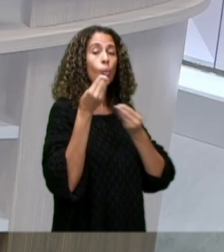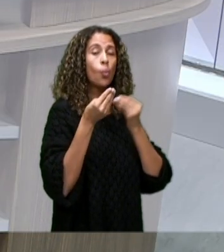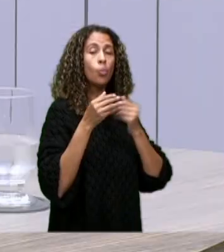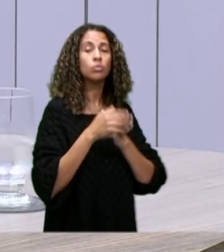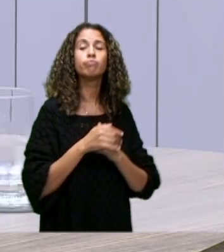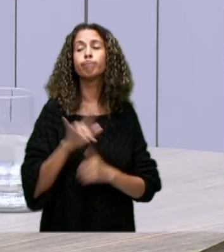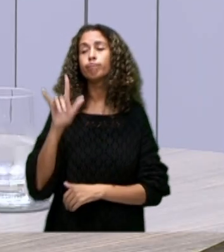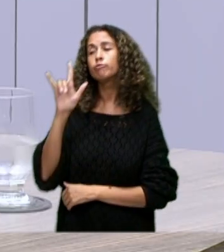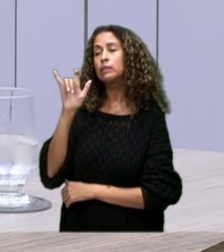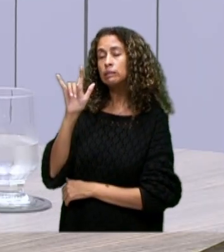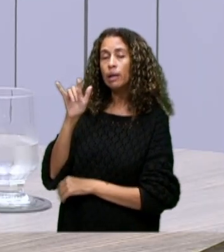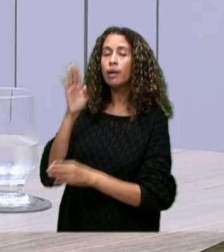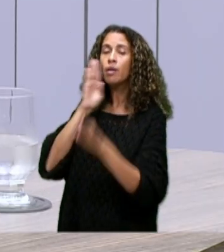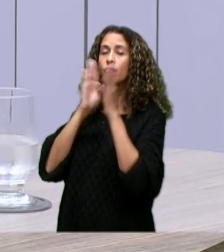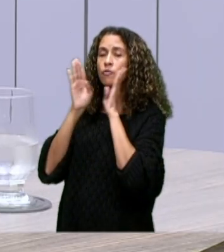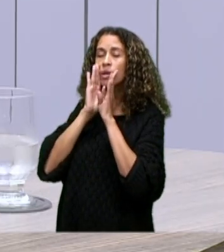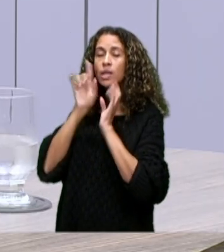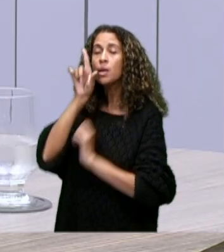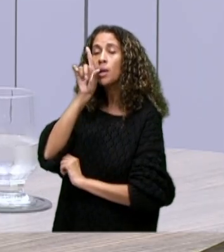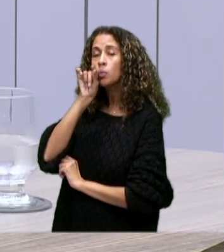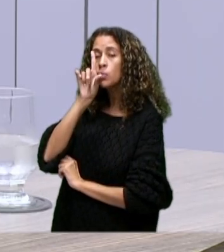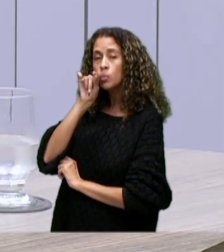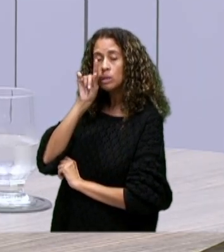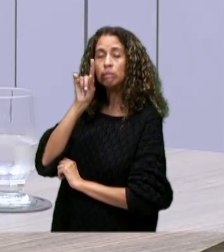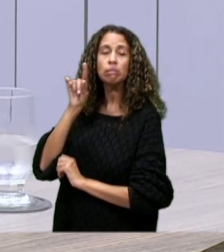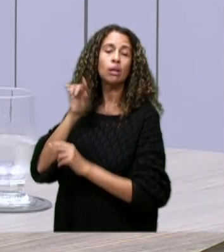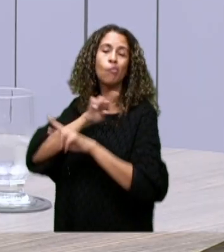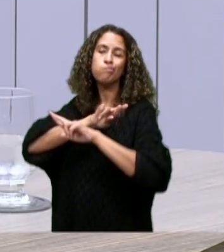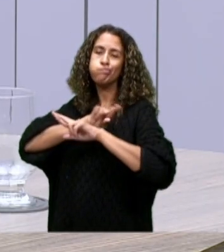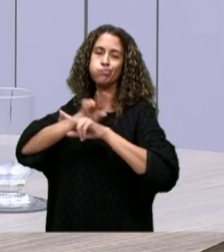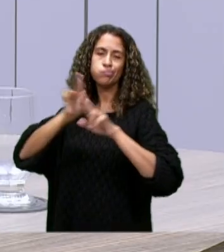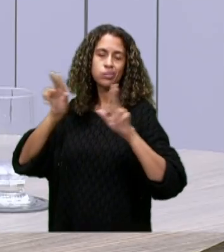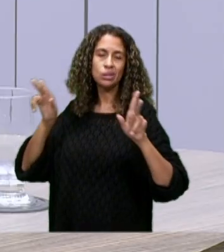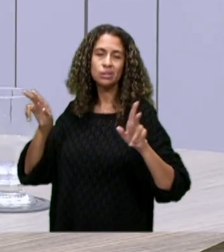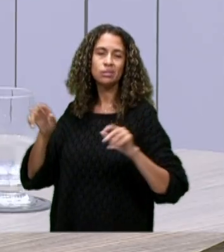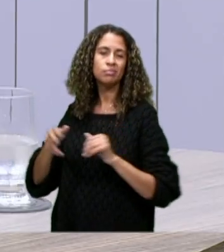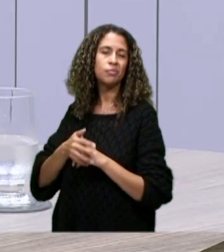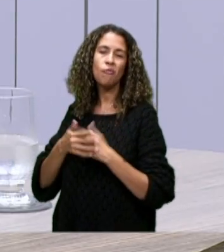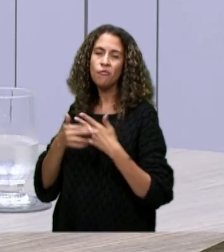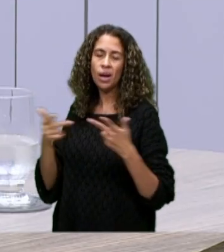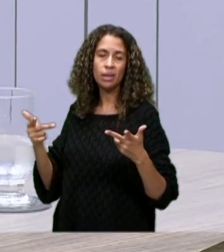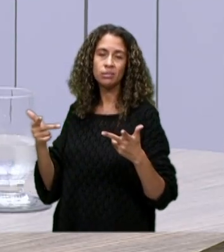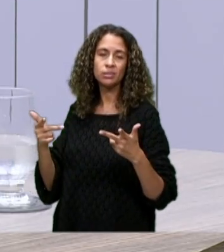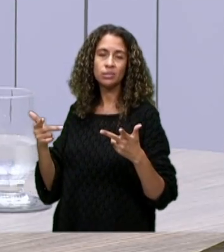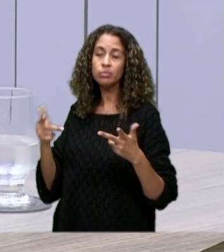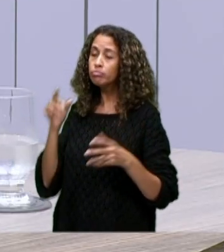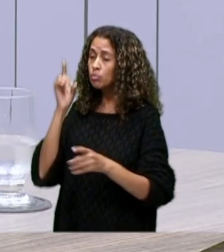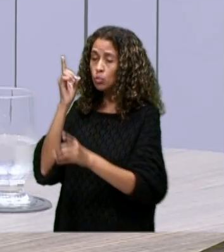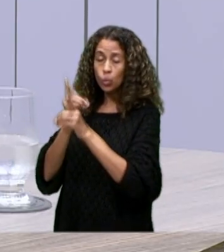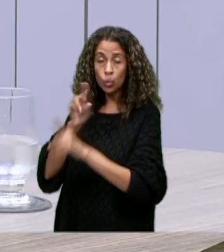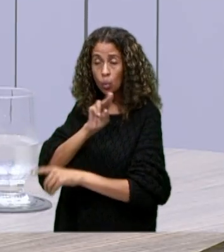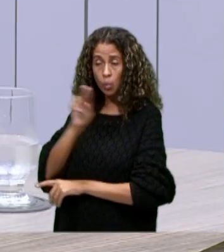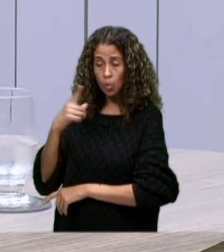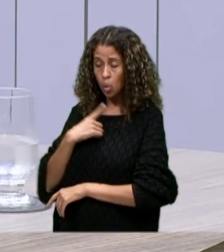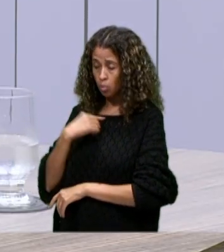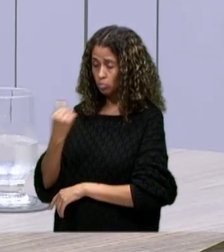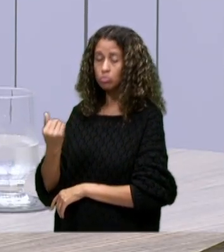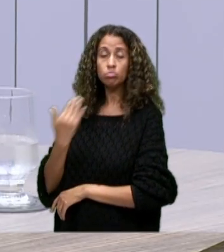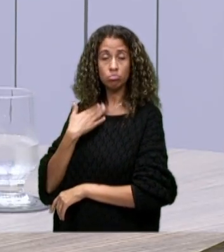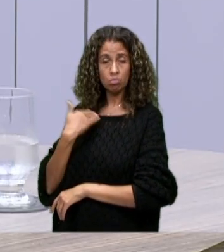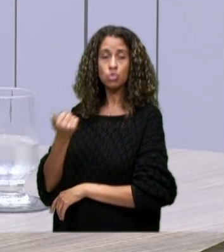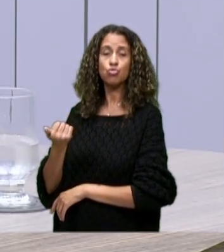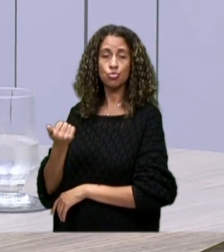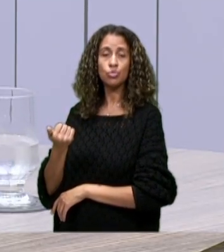Instagram, Facebook, Twitter, Threads também, onde me achar meu nome lá e for eu,